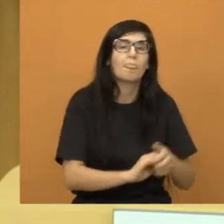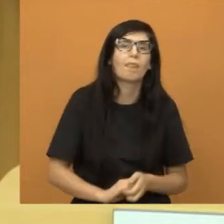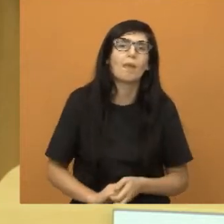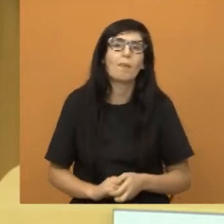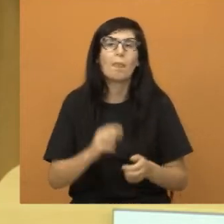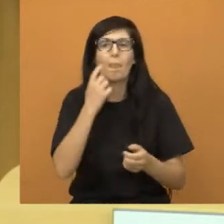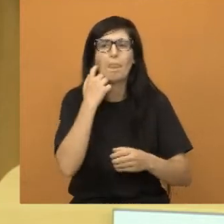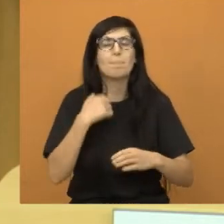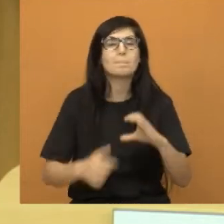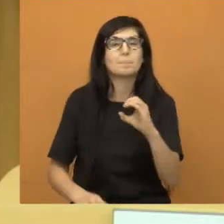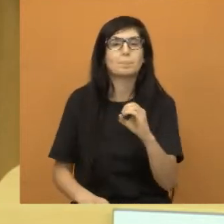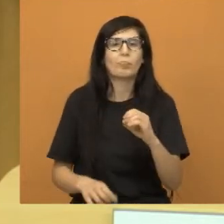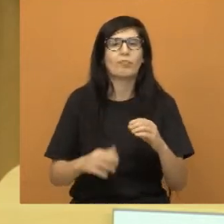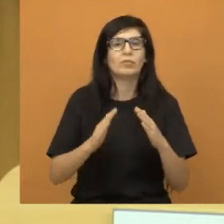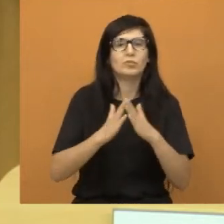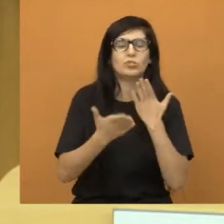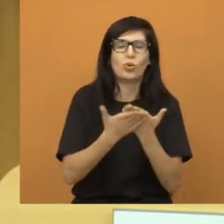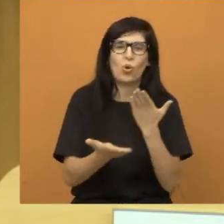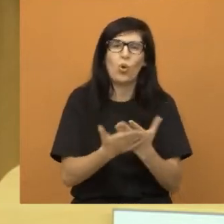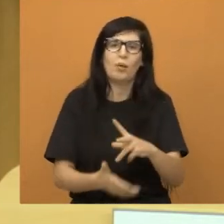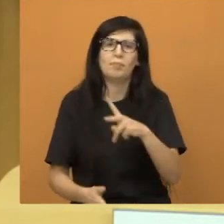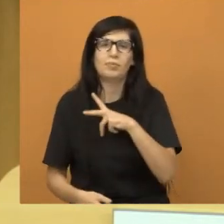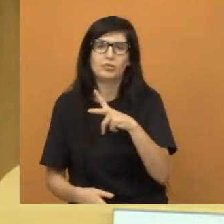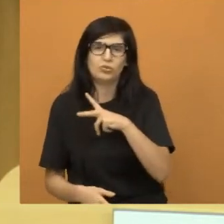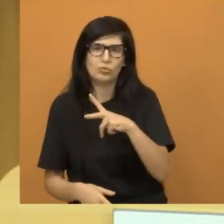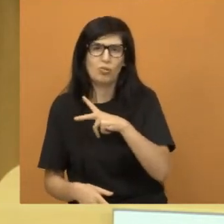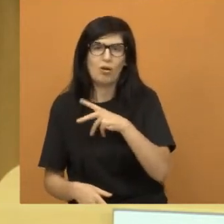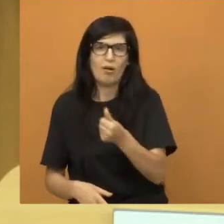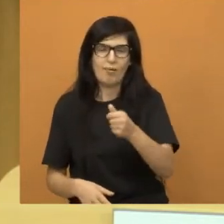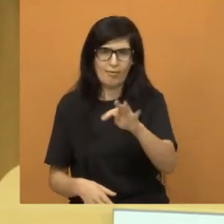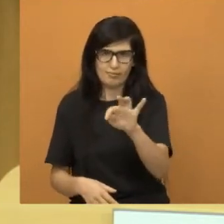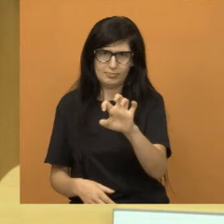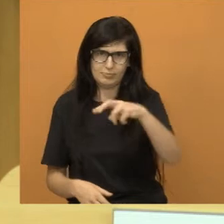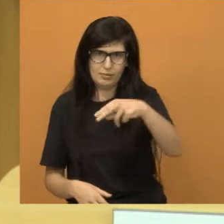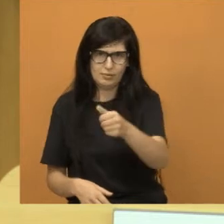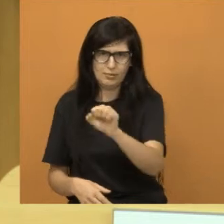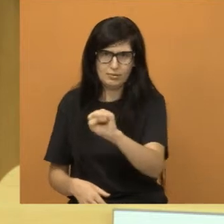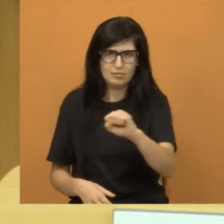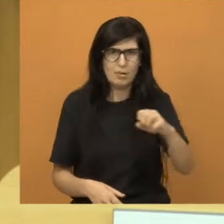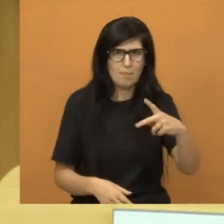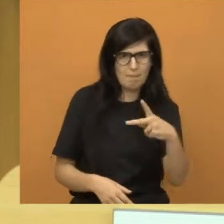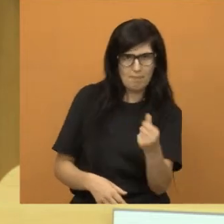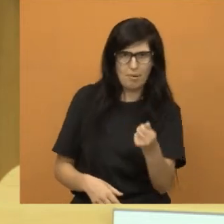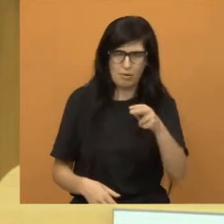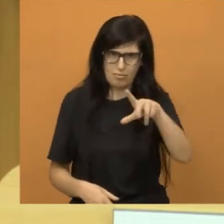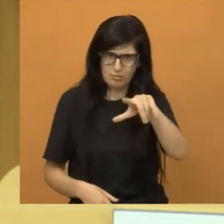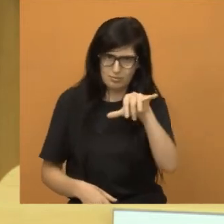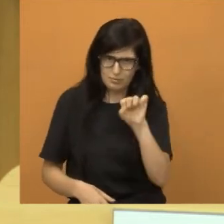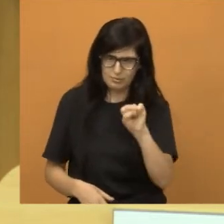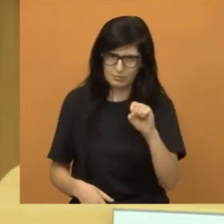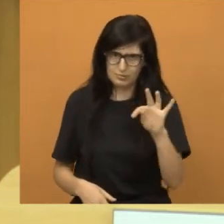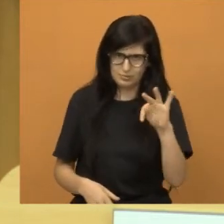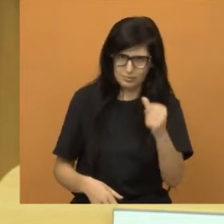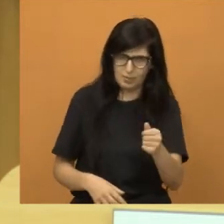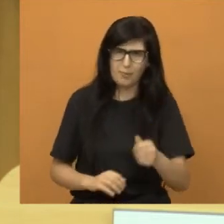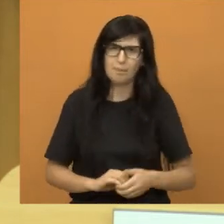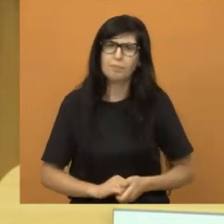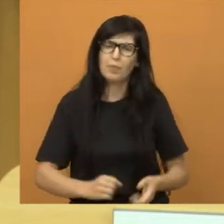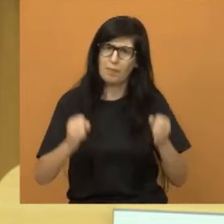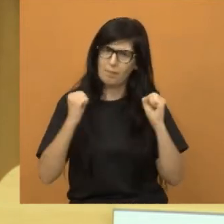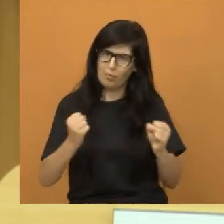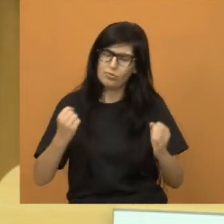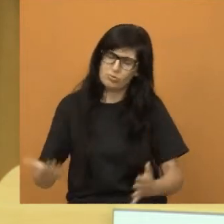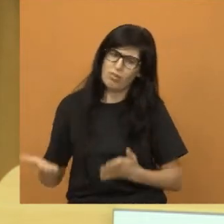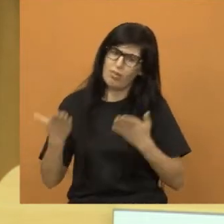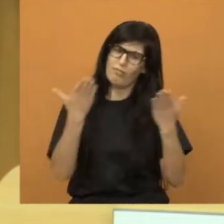Jardim Luiza, roupas, mantimentos. Então quem tiver essa disponibilidade, puder